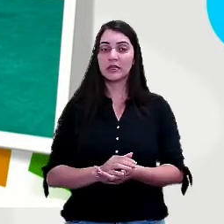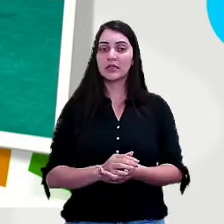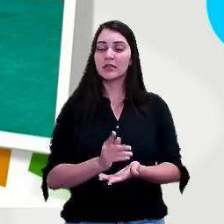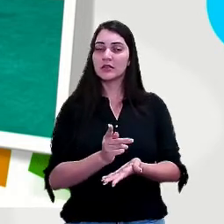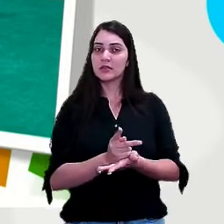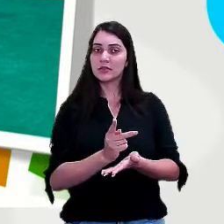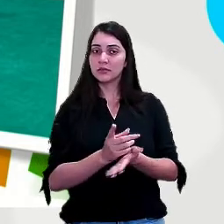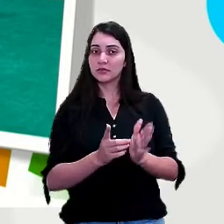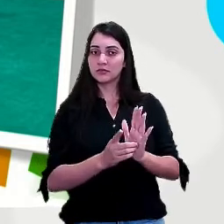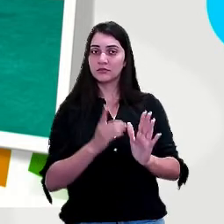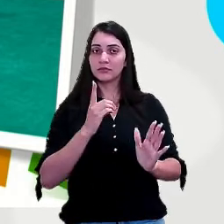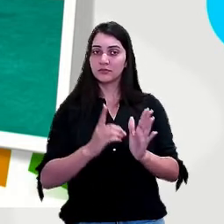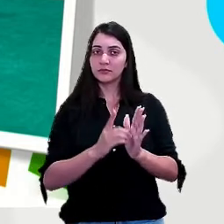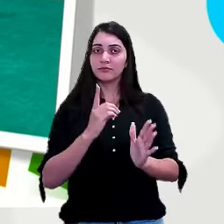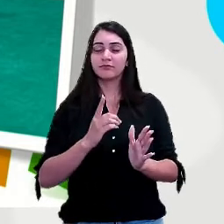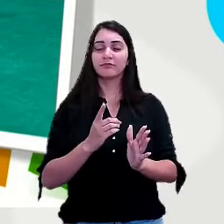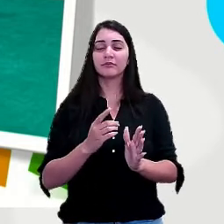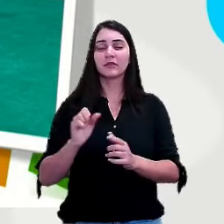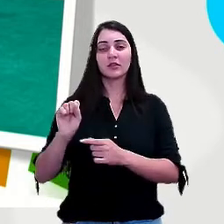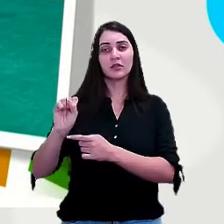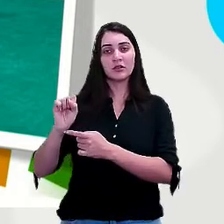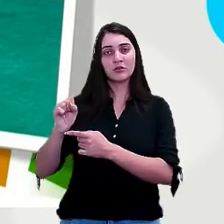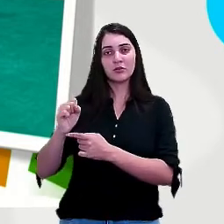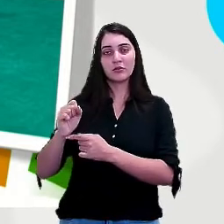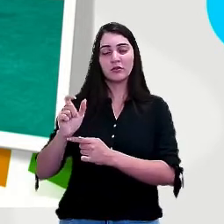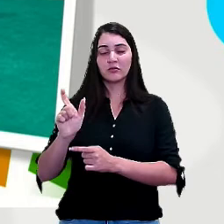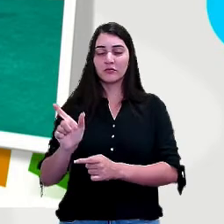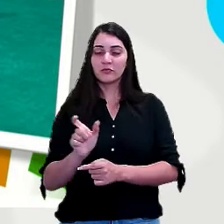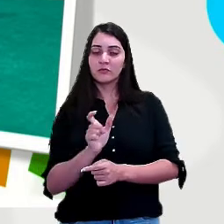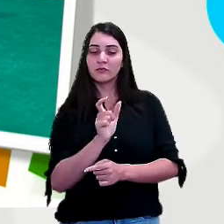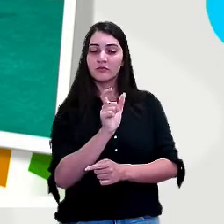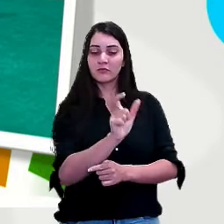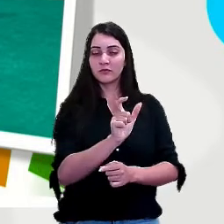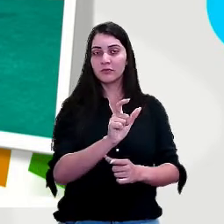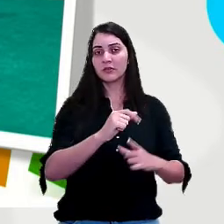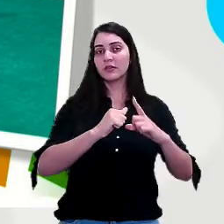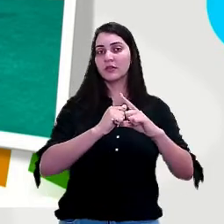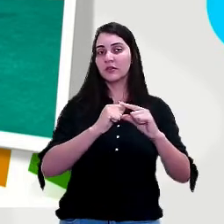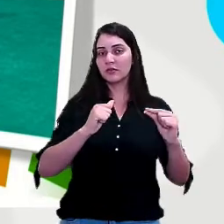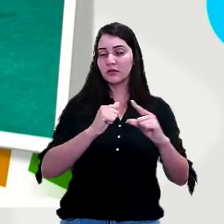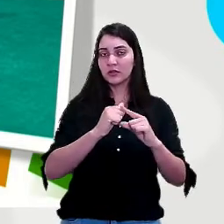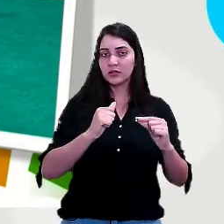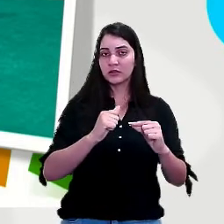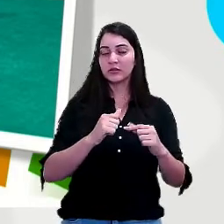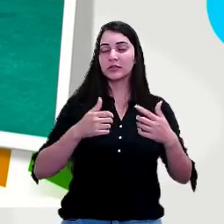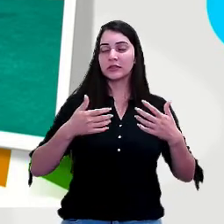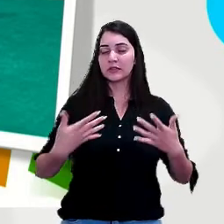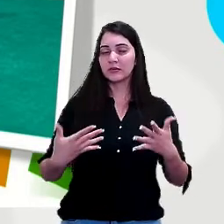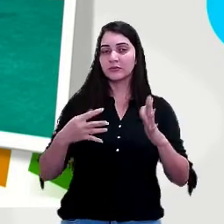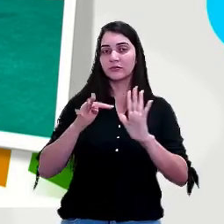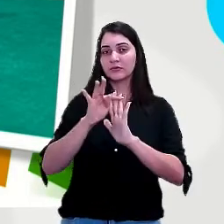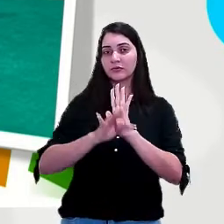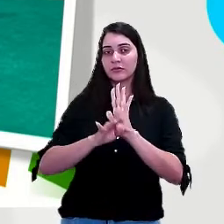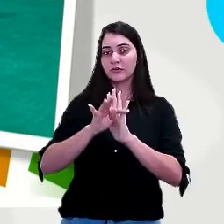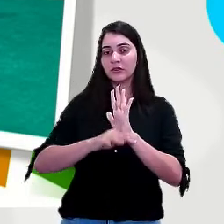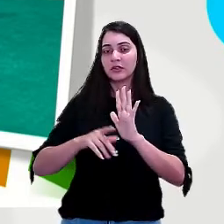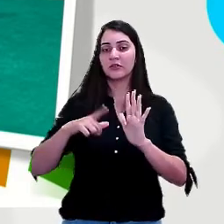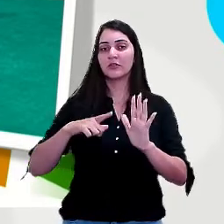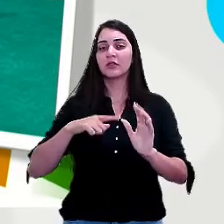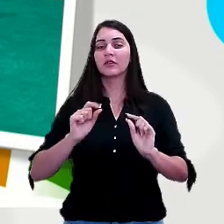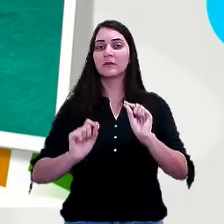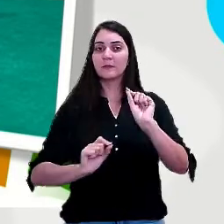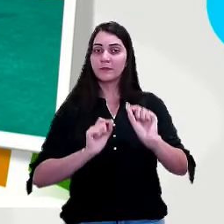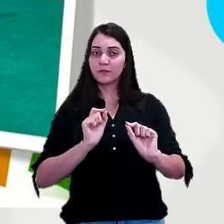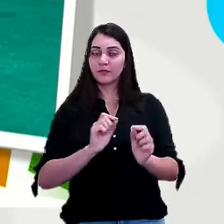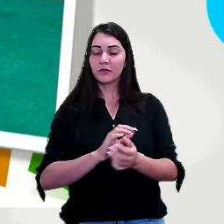Sempre antes de um substantivo, a gente vai colocar um artigo. Então, aqui nesse texto, a gente tem aqui, ó,